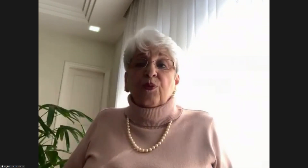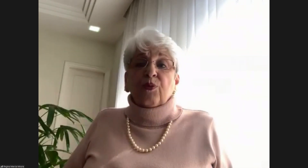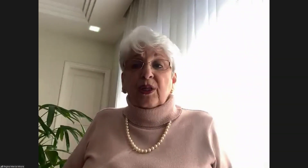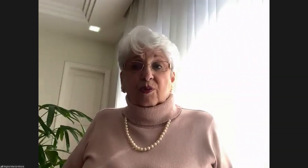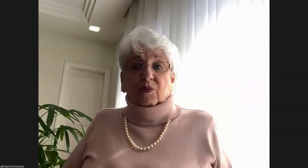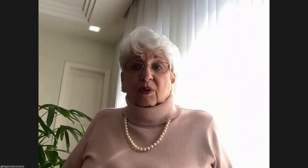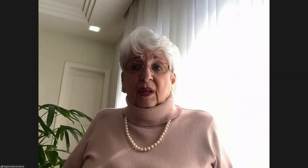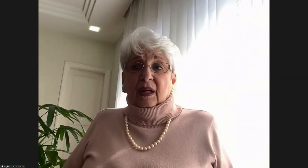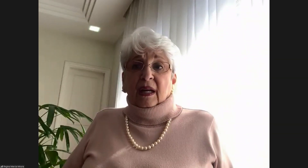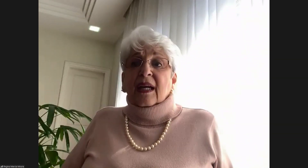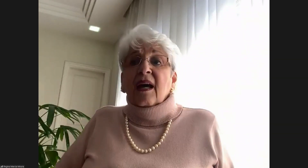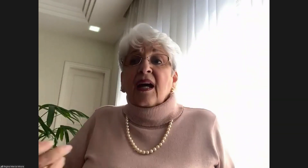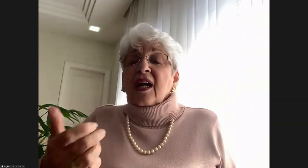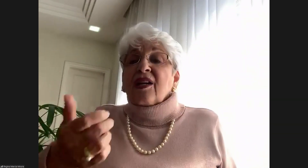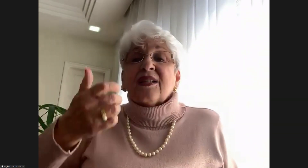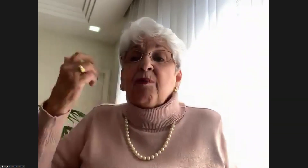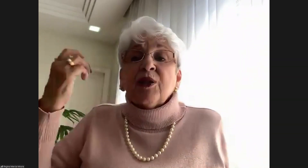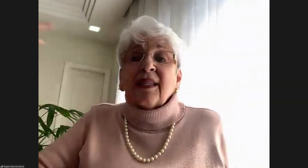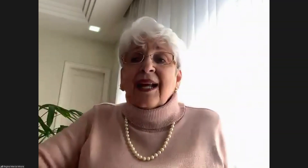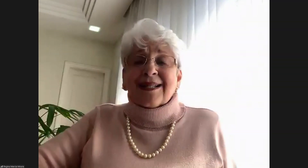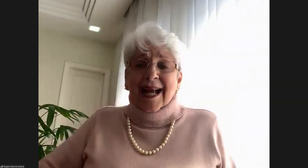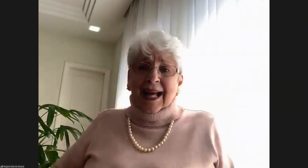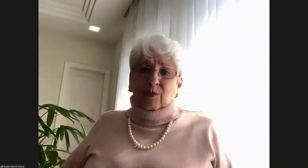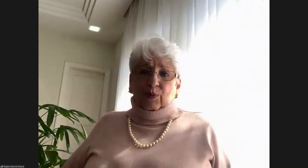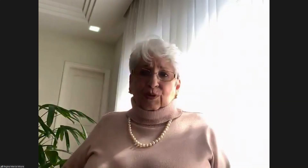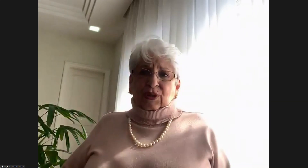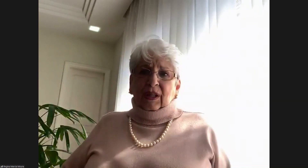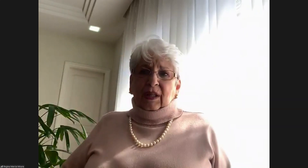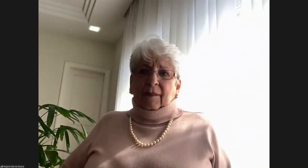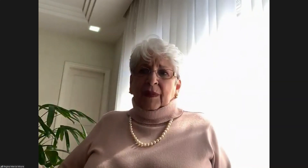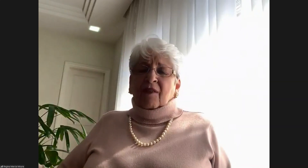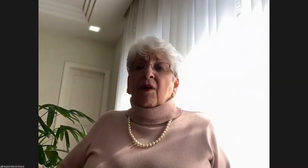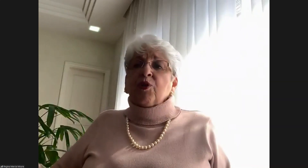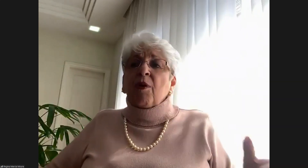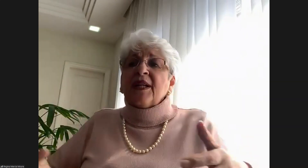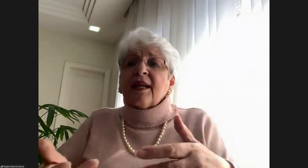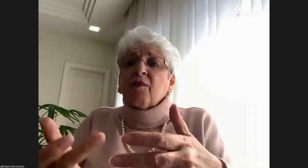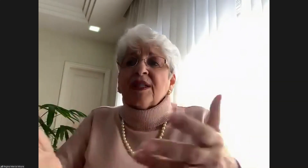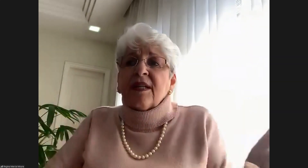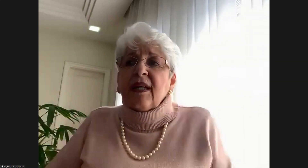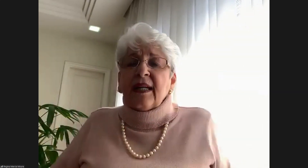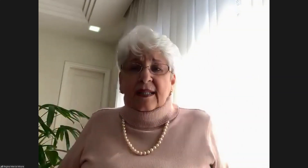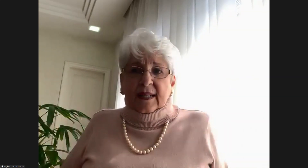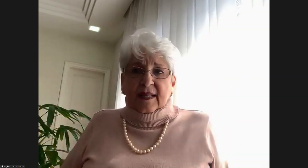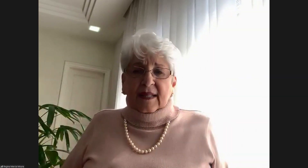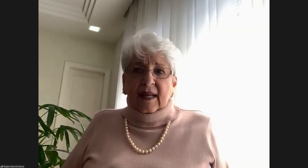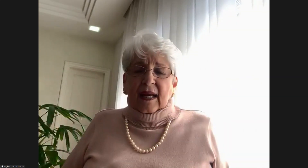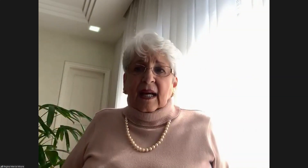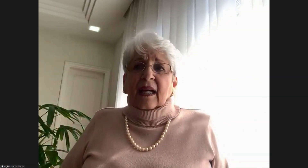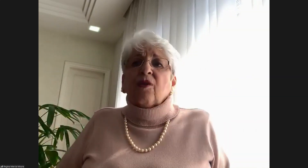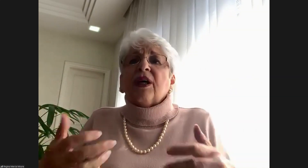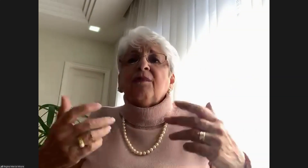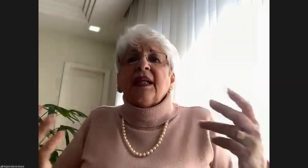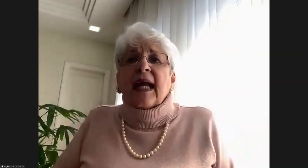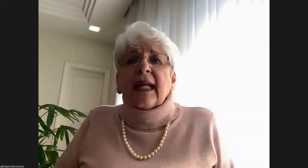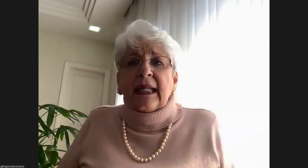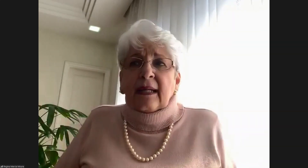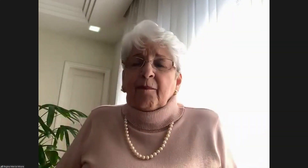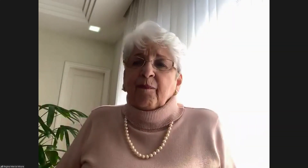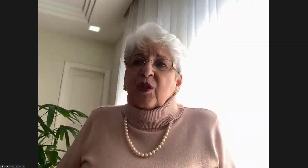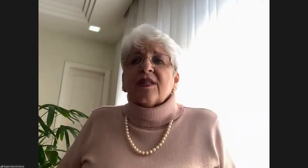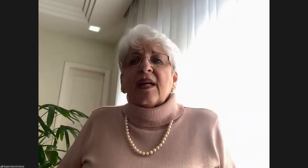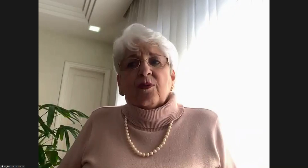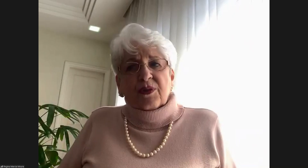recuperar tudo isso. E estamos atrasados. Vamos começar com as crianças. E eu